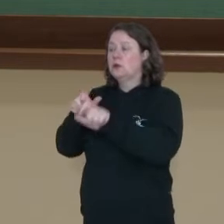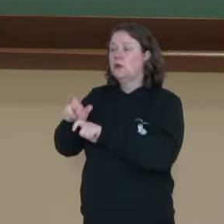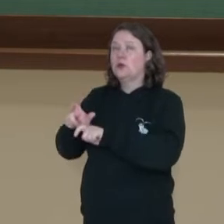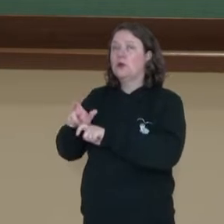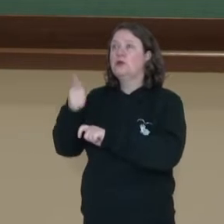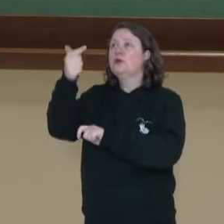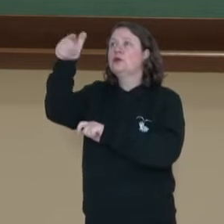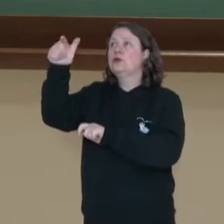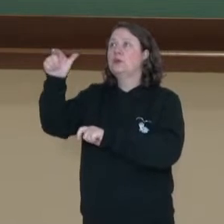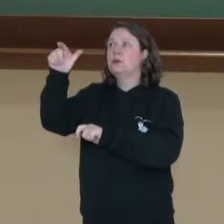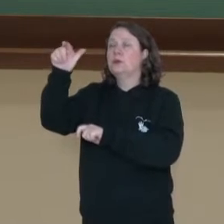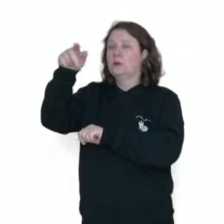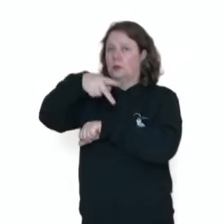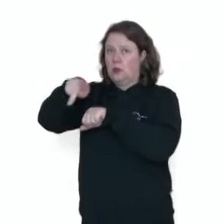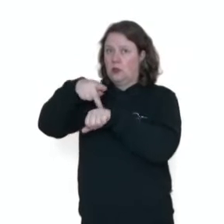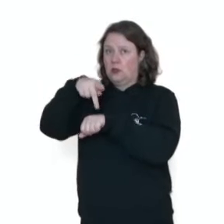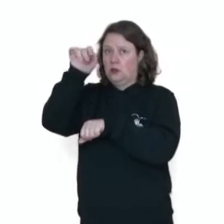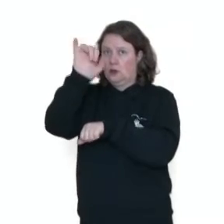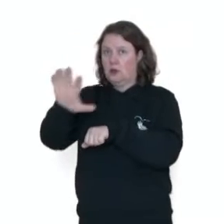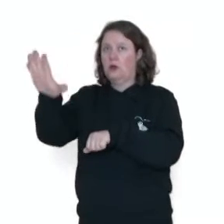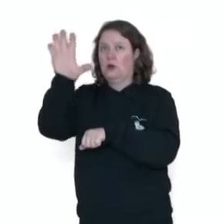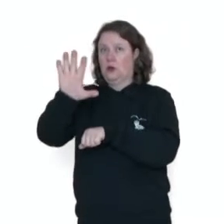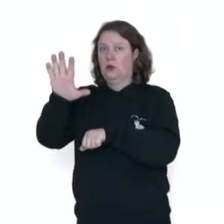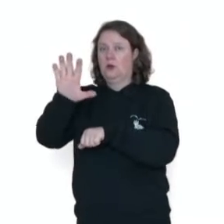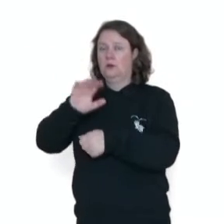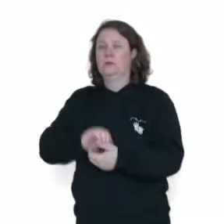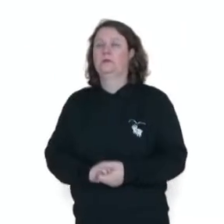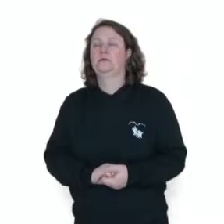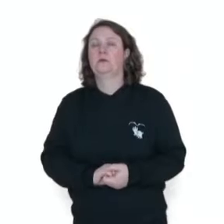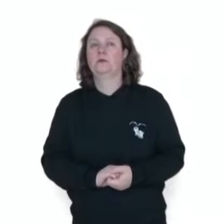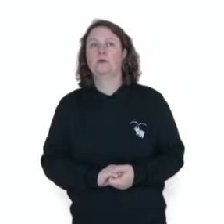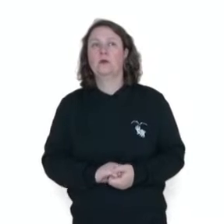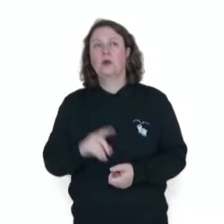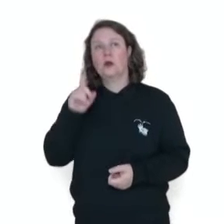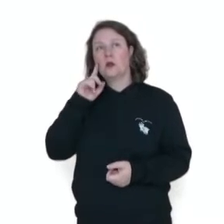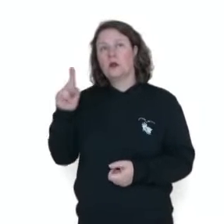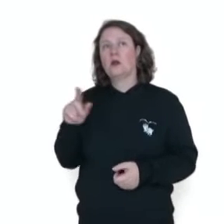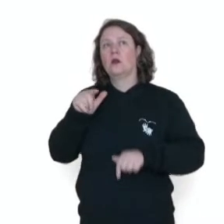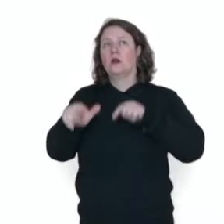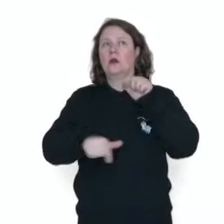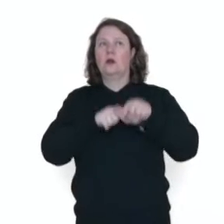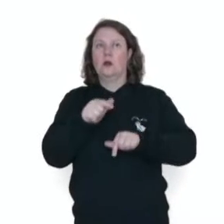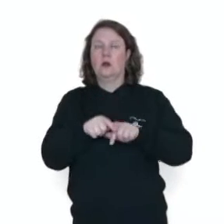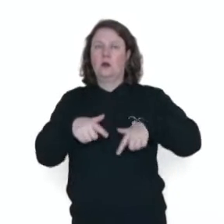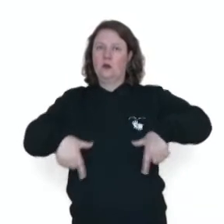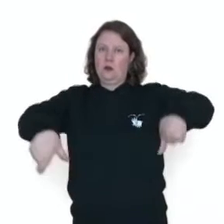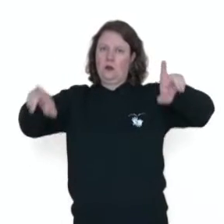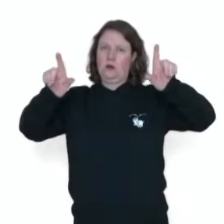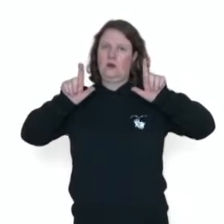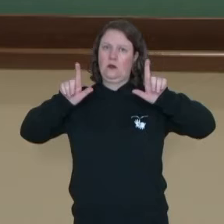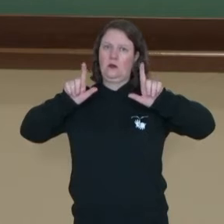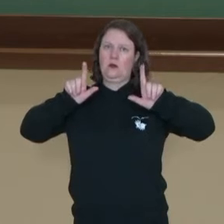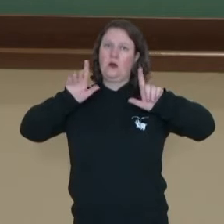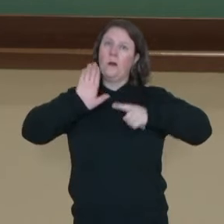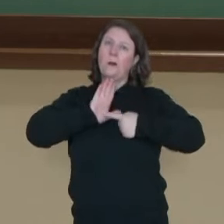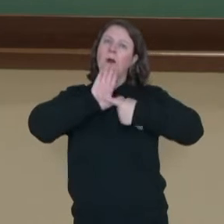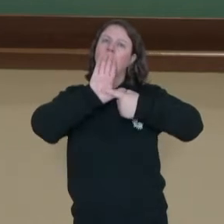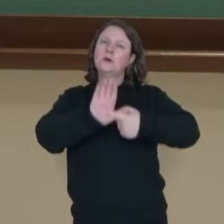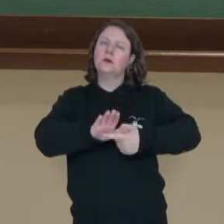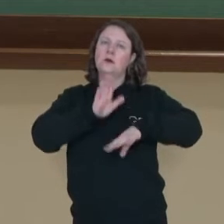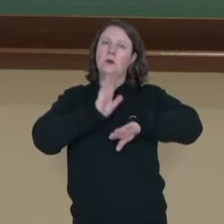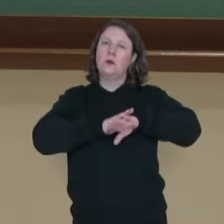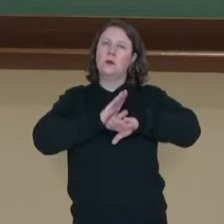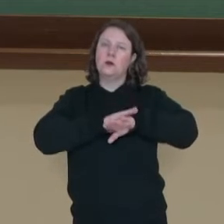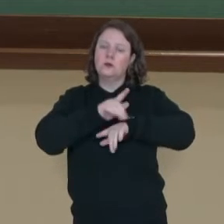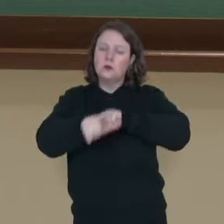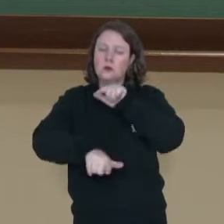né? Então, aqui, escravizados trabalhando na secagem do café, essa reprodução da obra, né, trazendo a mão de